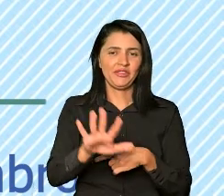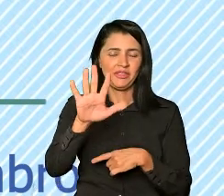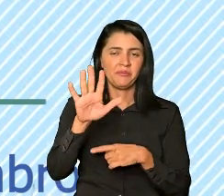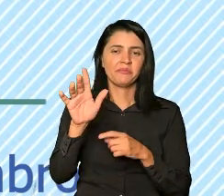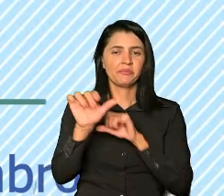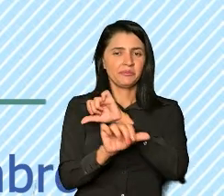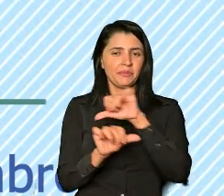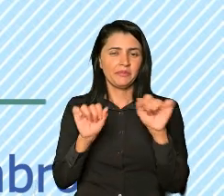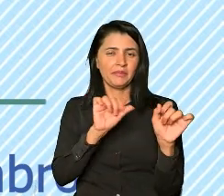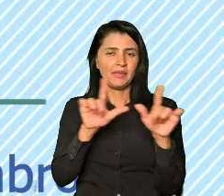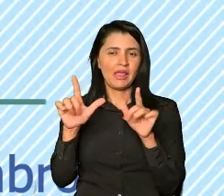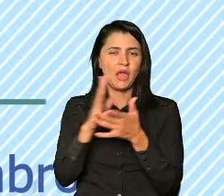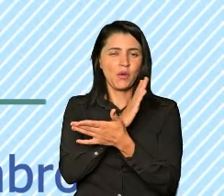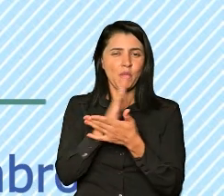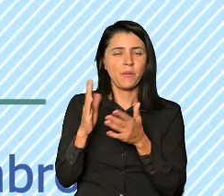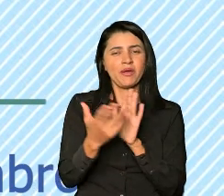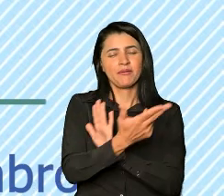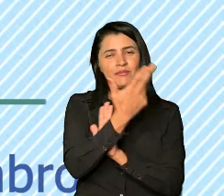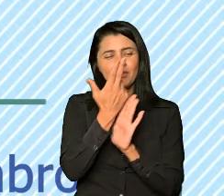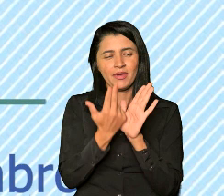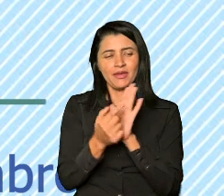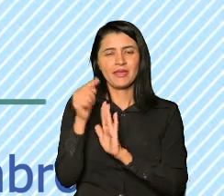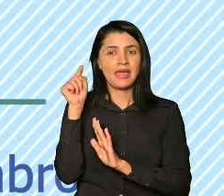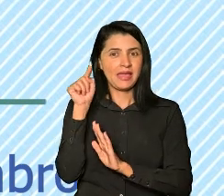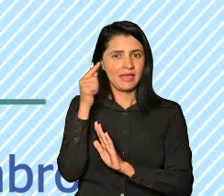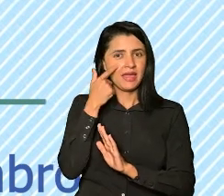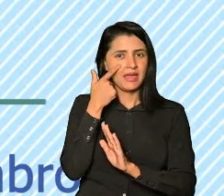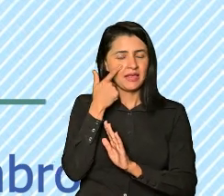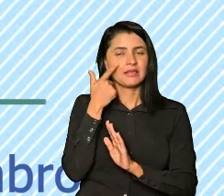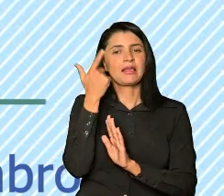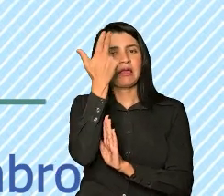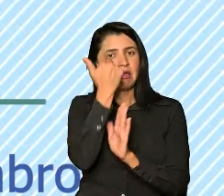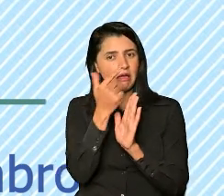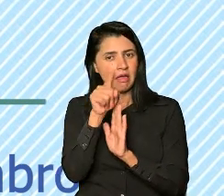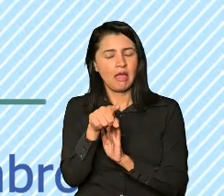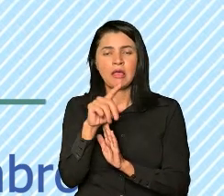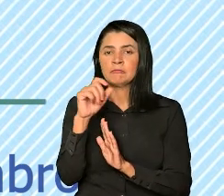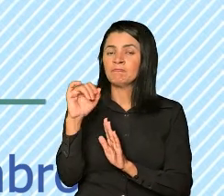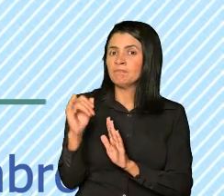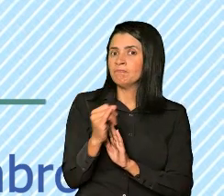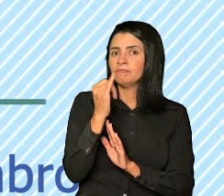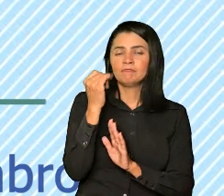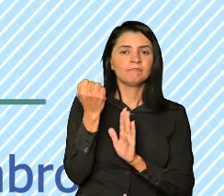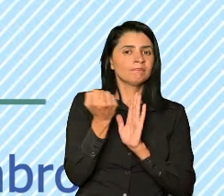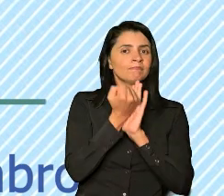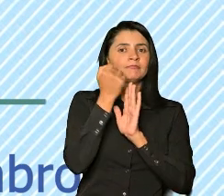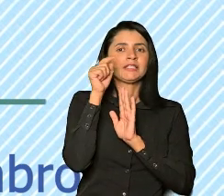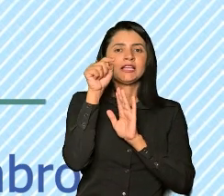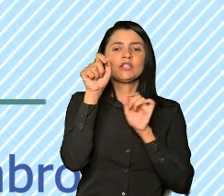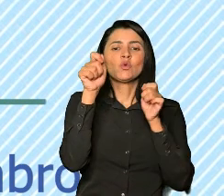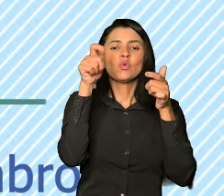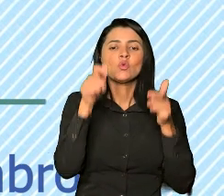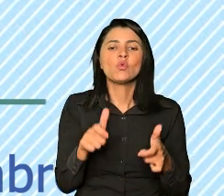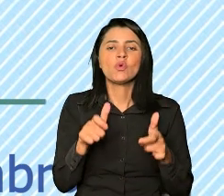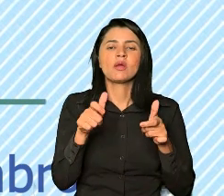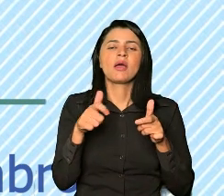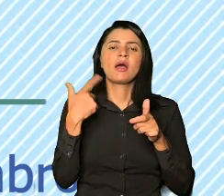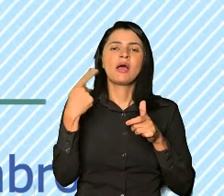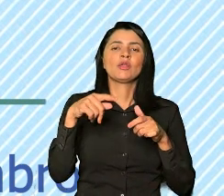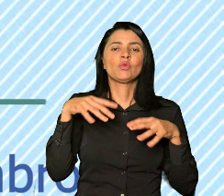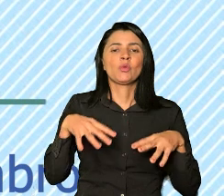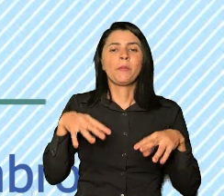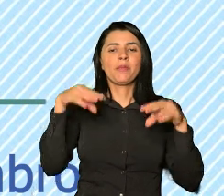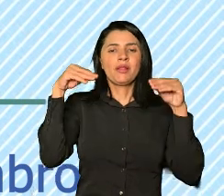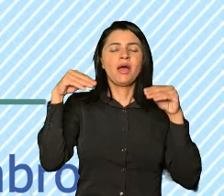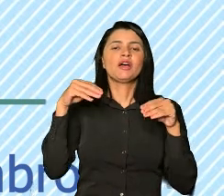são mais algumas imagens. Essa imagem eu acho emblemática. Esse é o recinto do Palácio